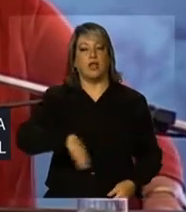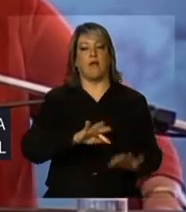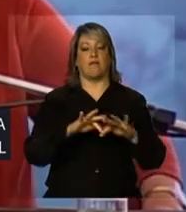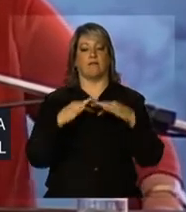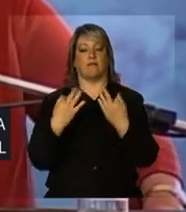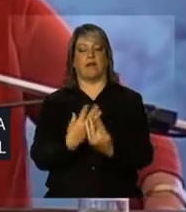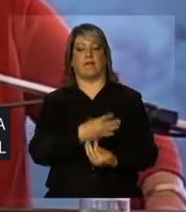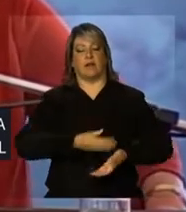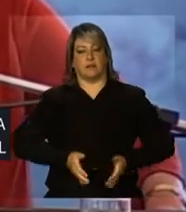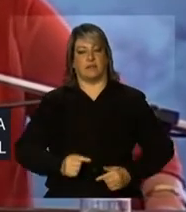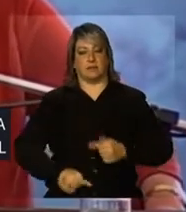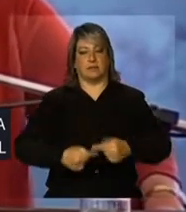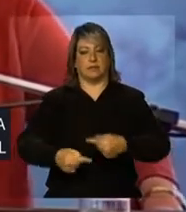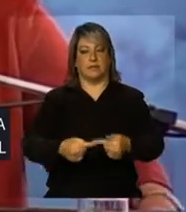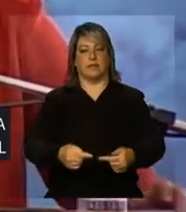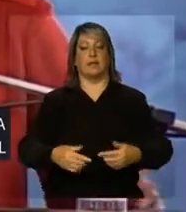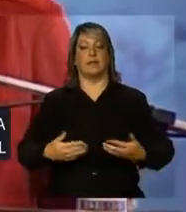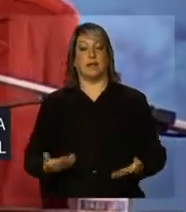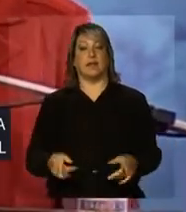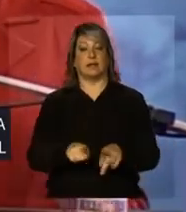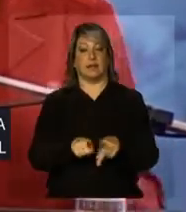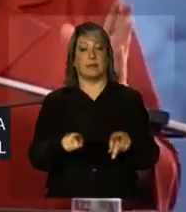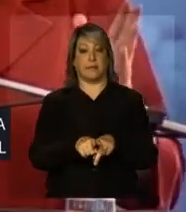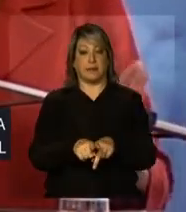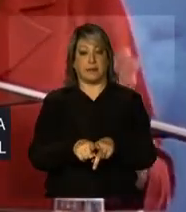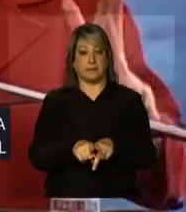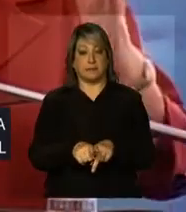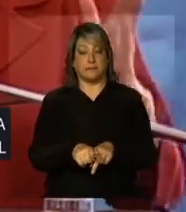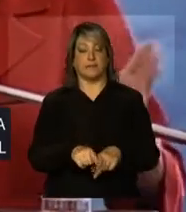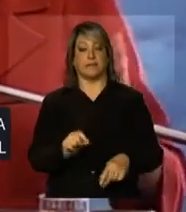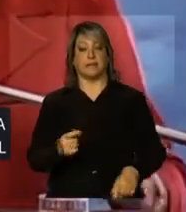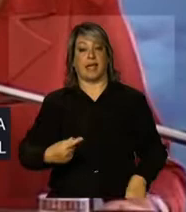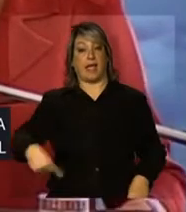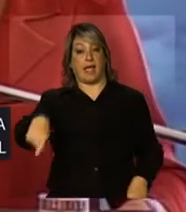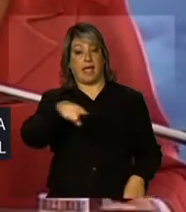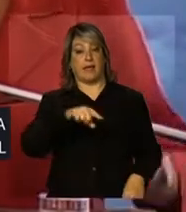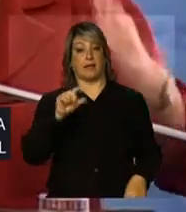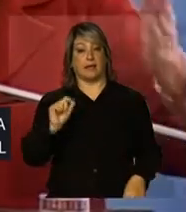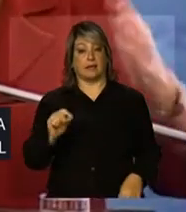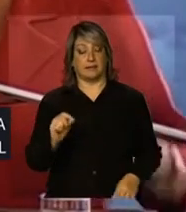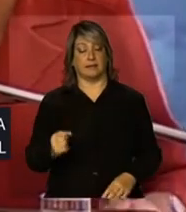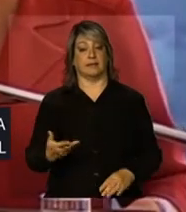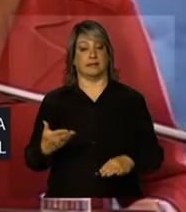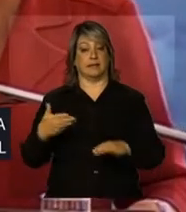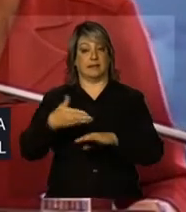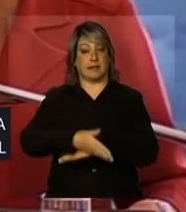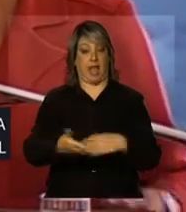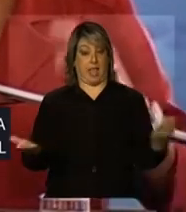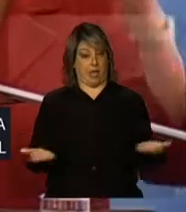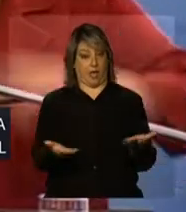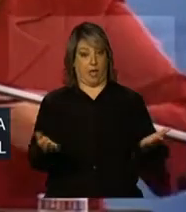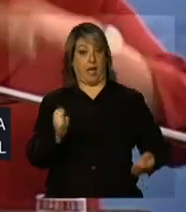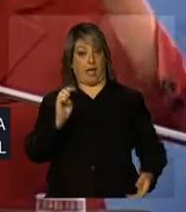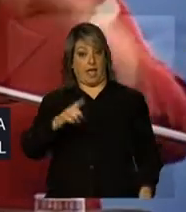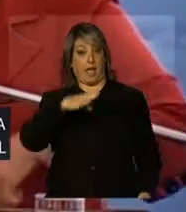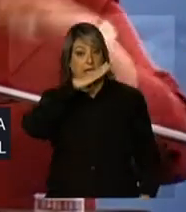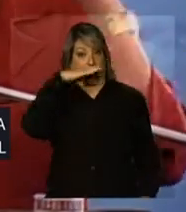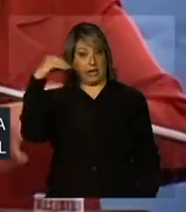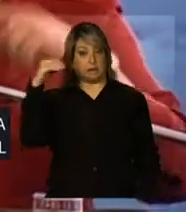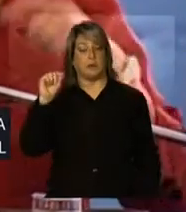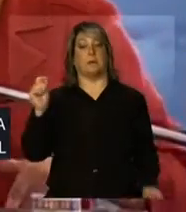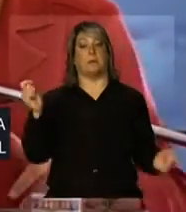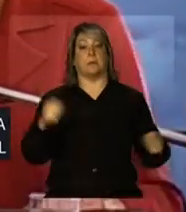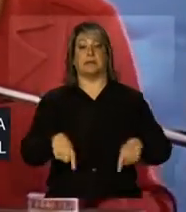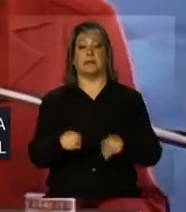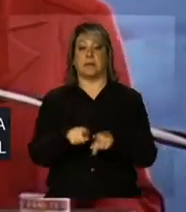futuras gerações e que também aqueles que entraram que são adultos agora possam